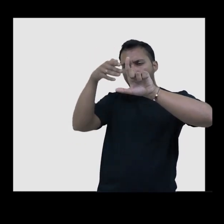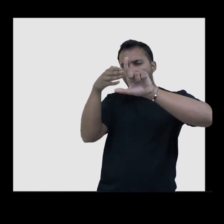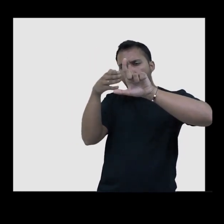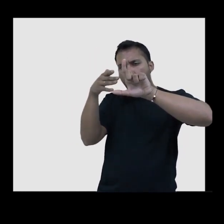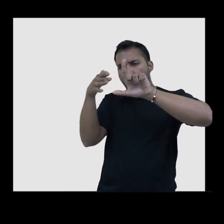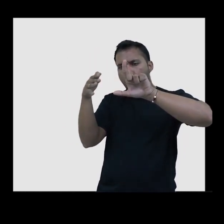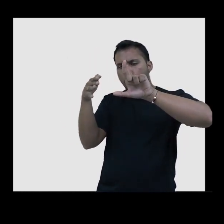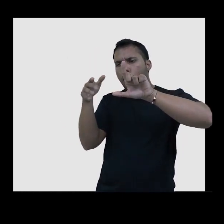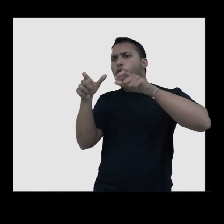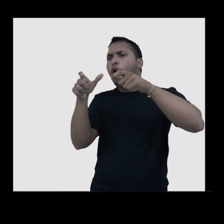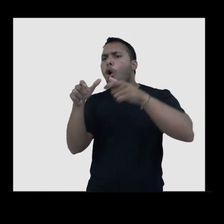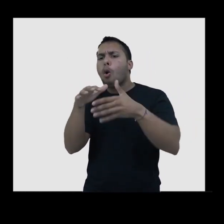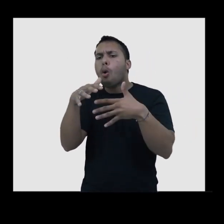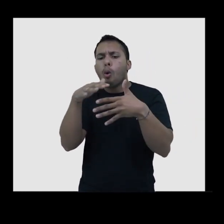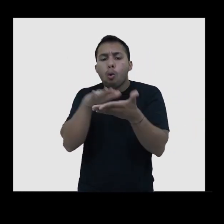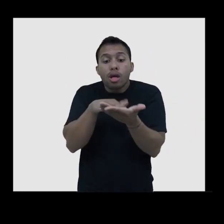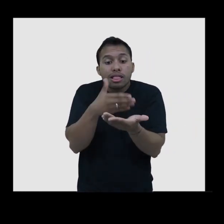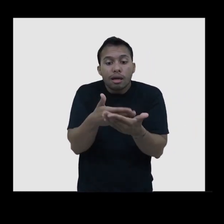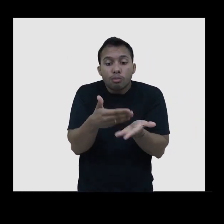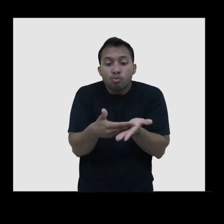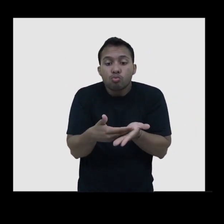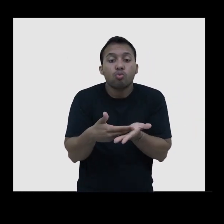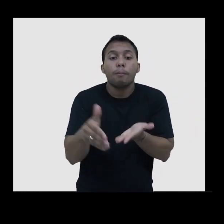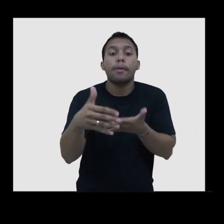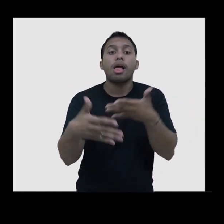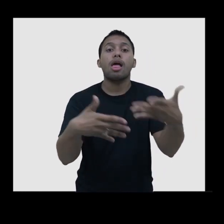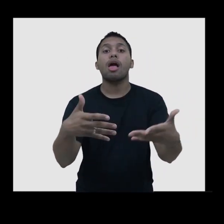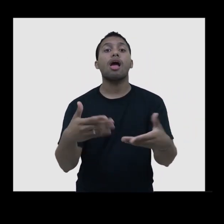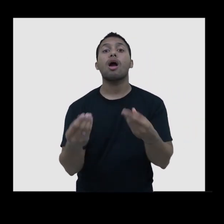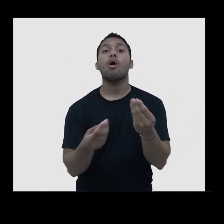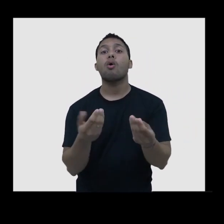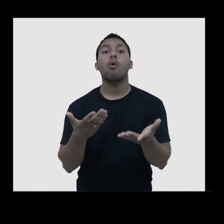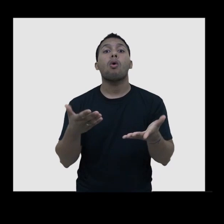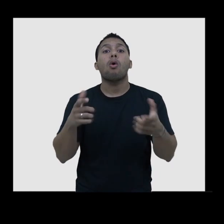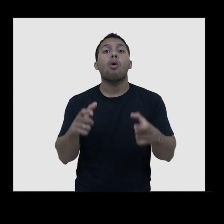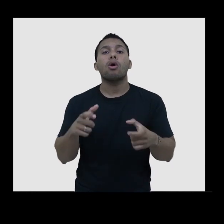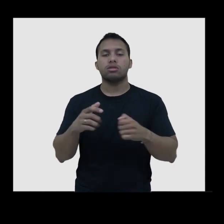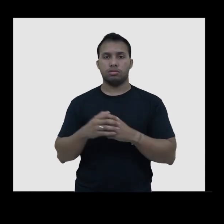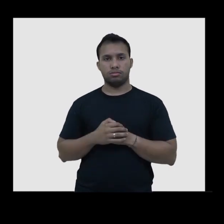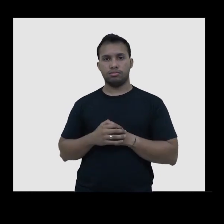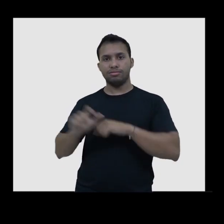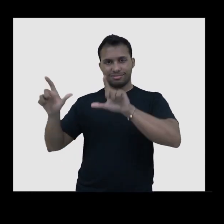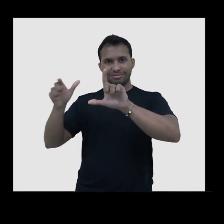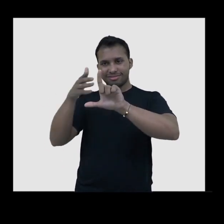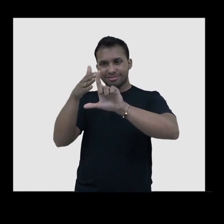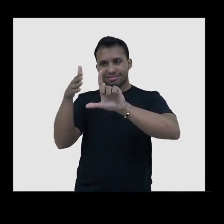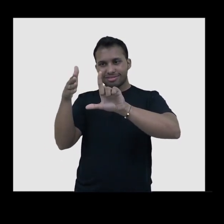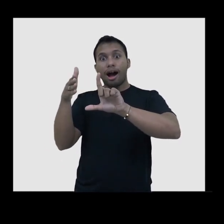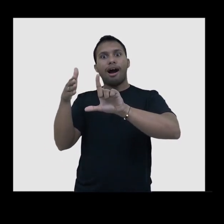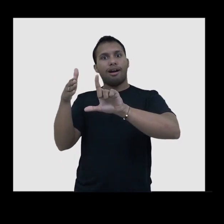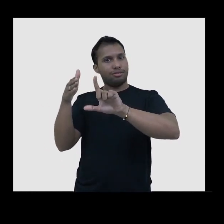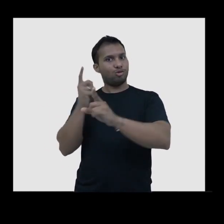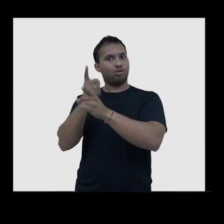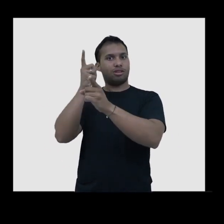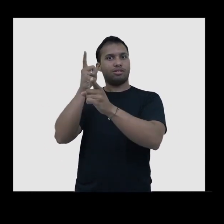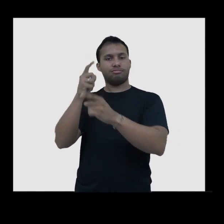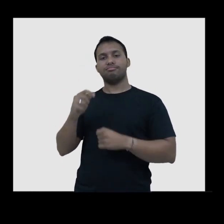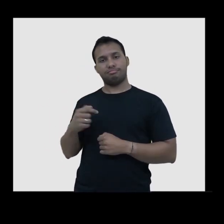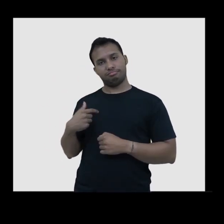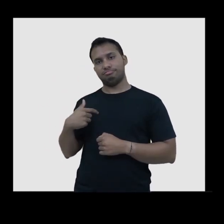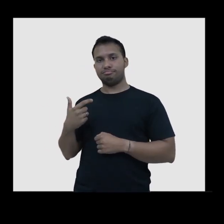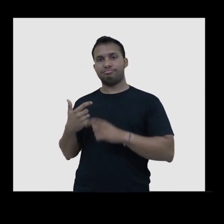Eu estou passando aqui a agulha por ele. Ó, a partir daqui ela já está